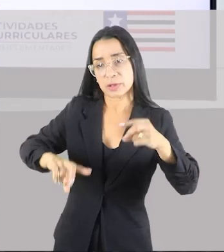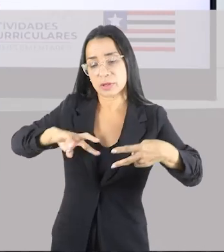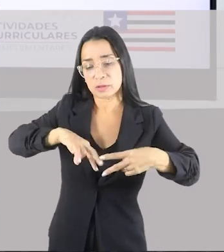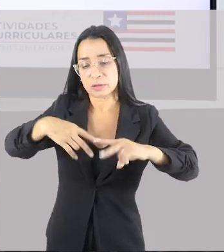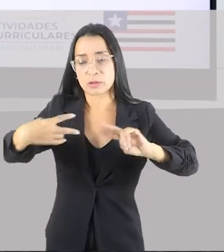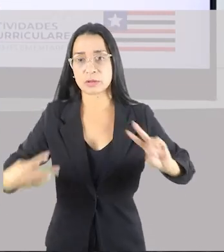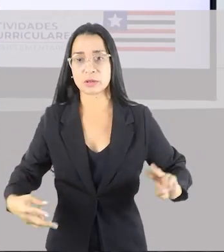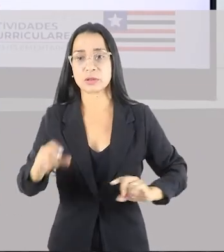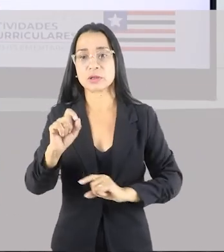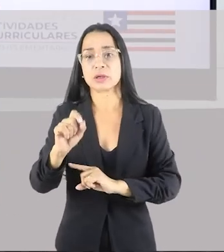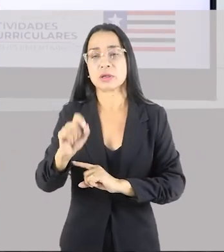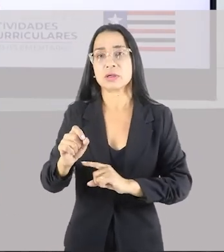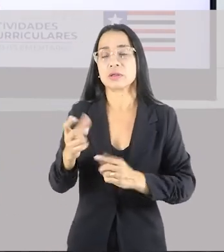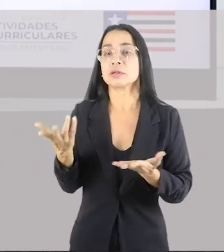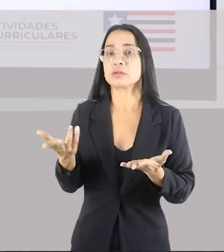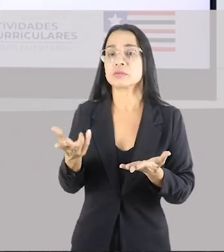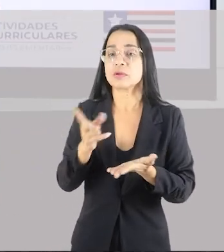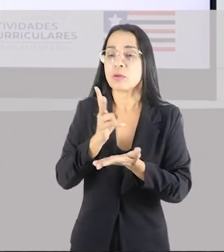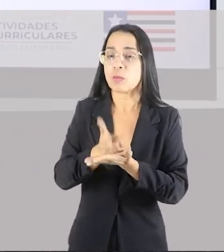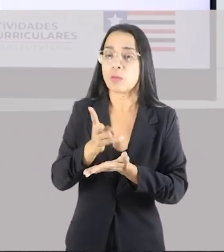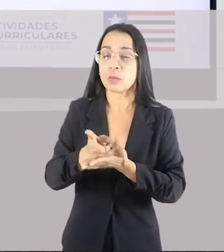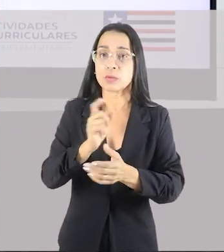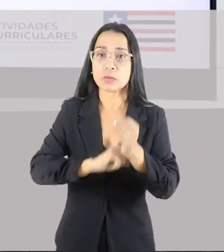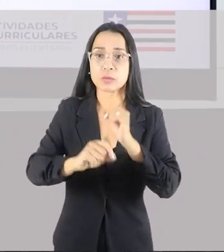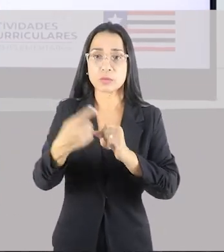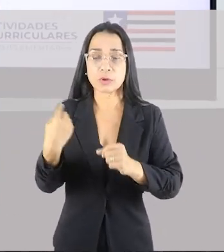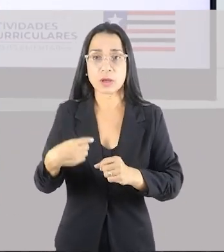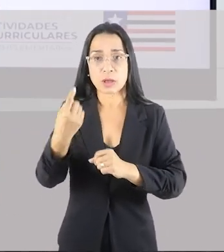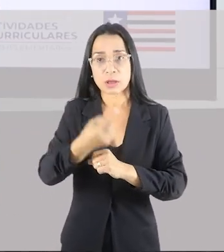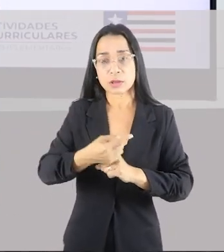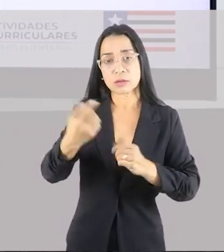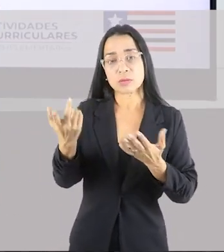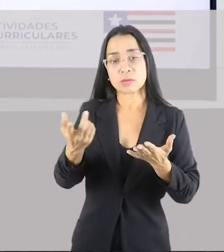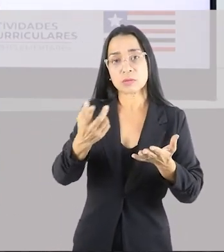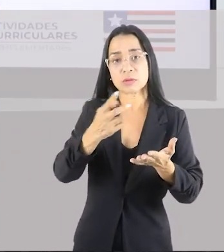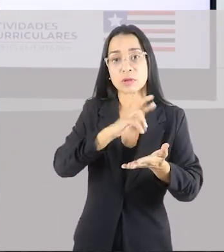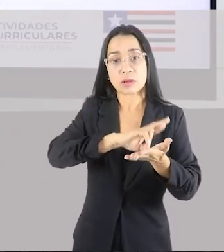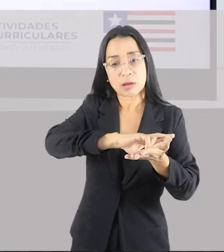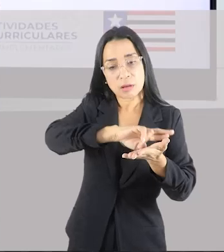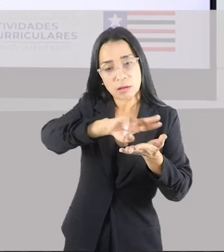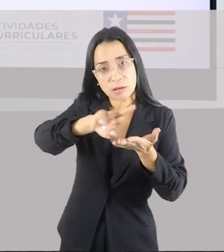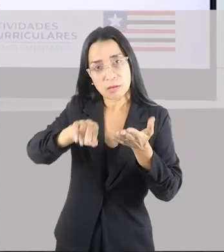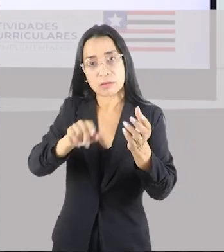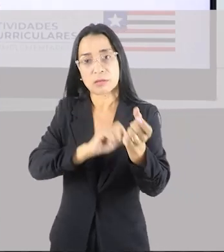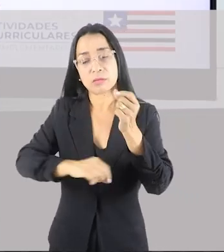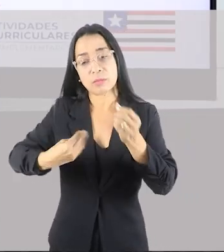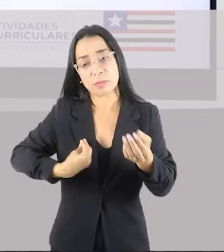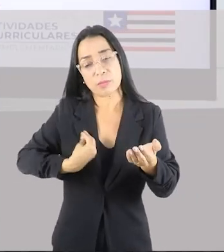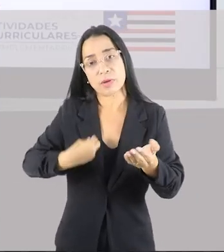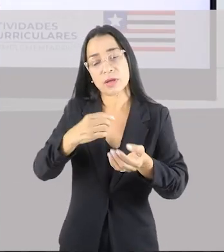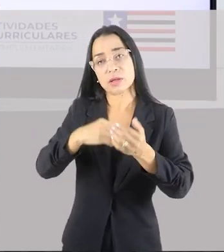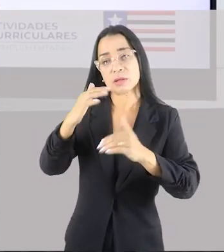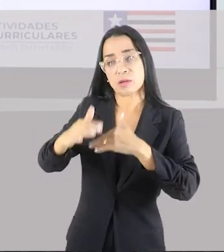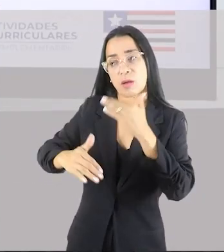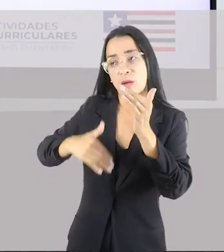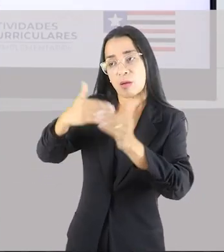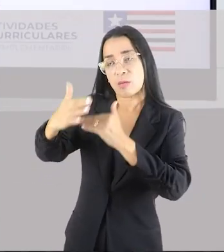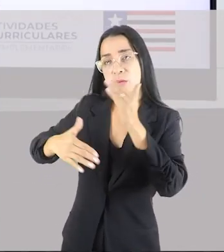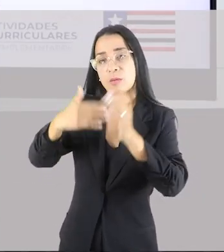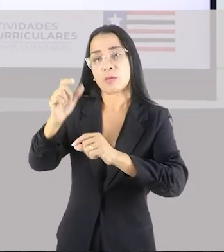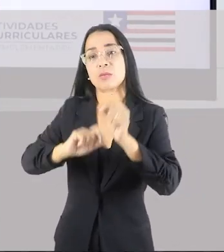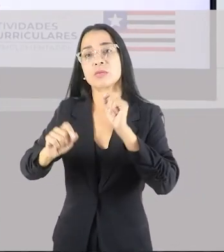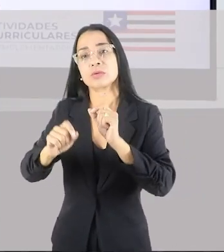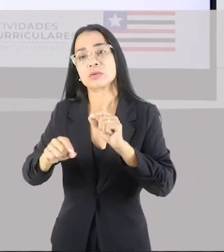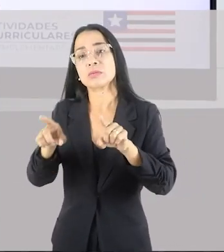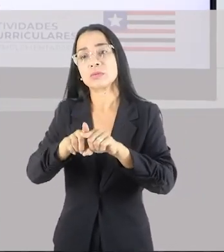genética. É isso que mantém, inclusive, né, a nossa espécie com sucesso evolutivo e